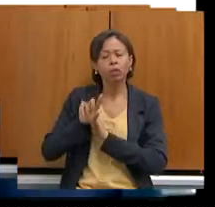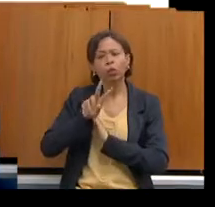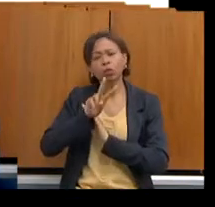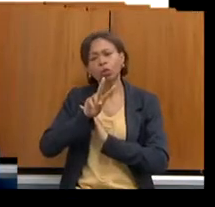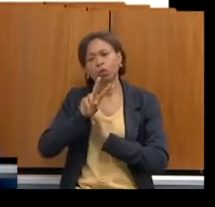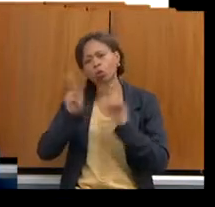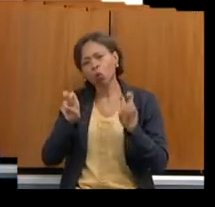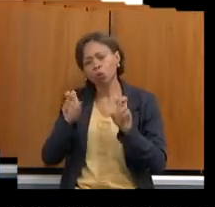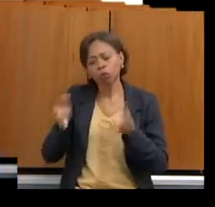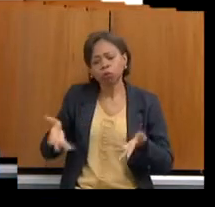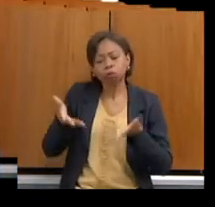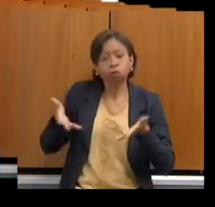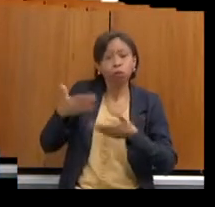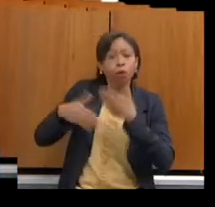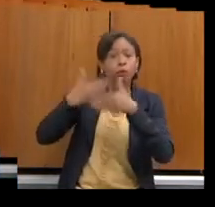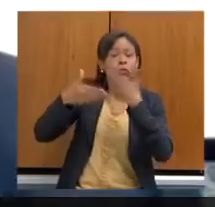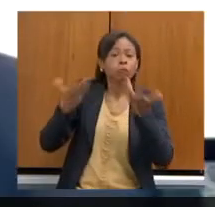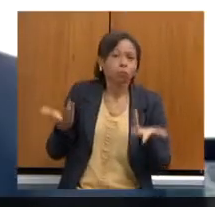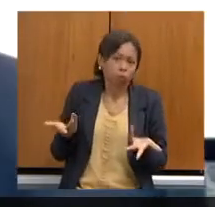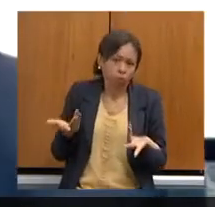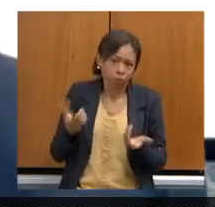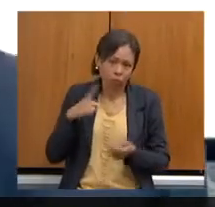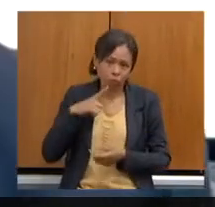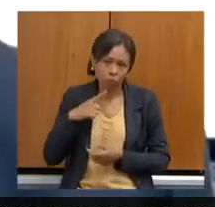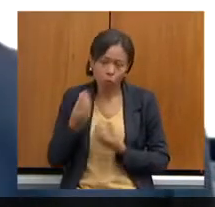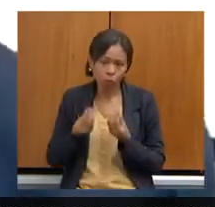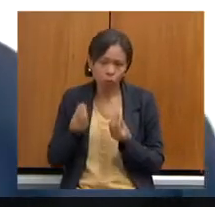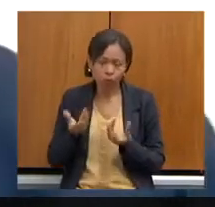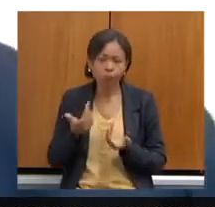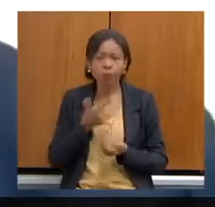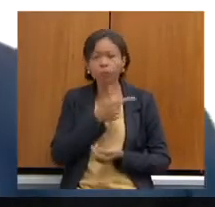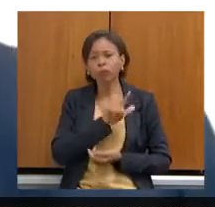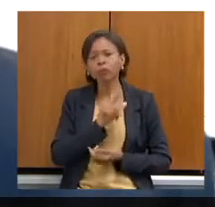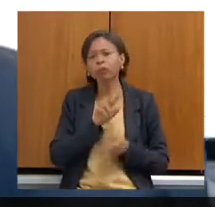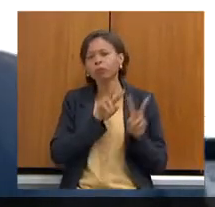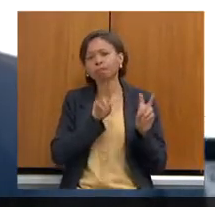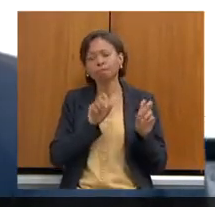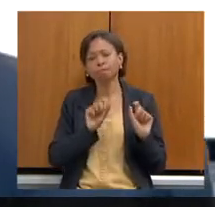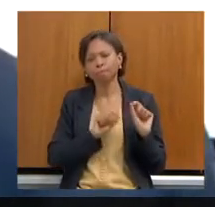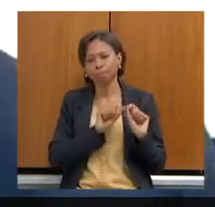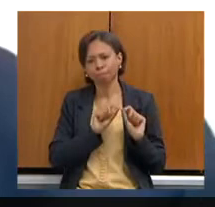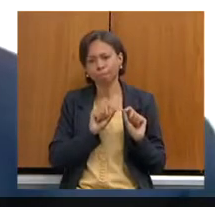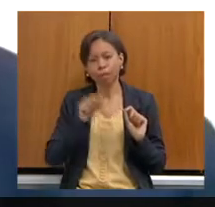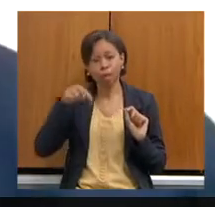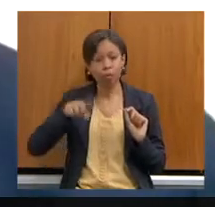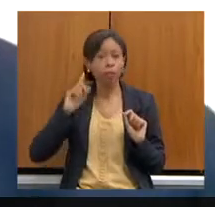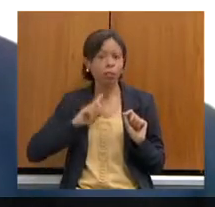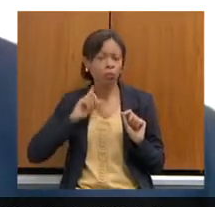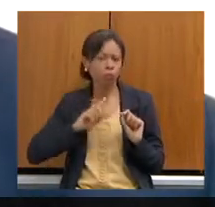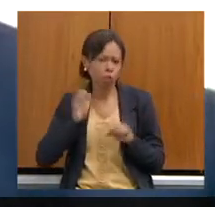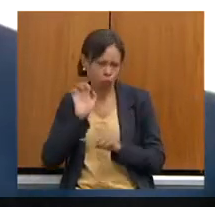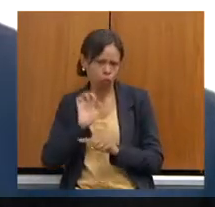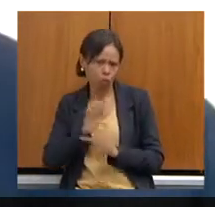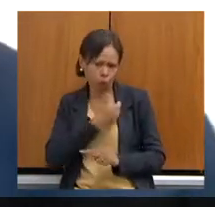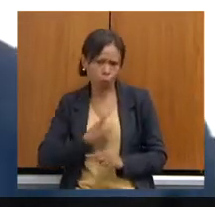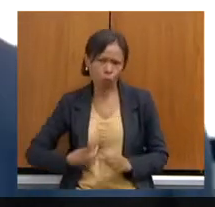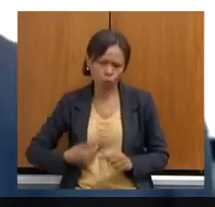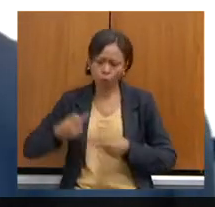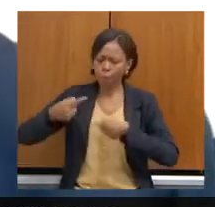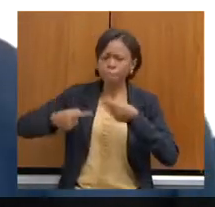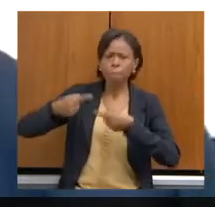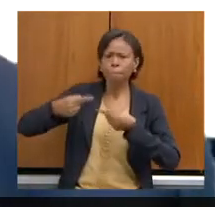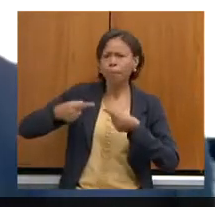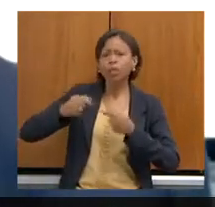alguma coisa tão que Garanta aí o Flamengo nesse sentido a outra coisa então qual que é a política do estado hoje a política estadual